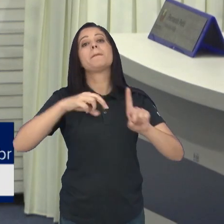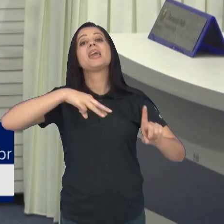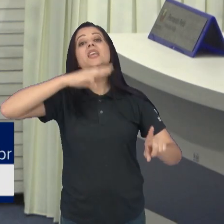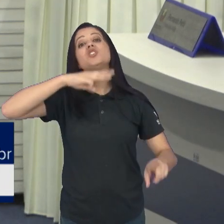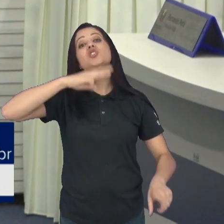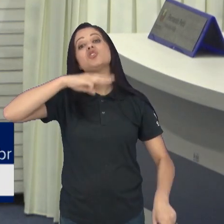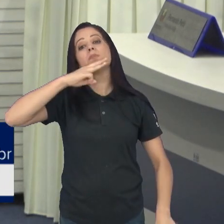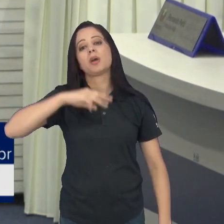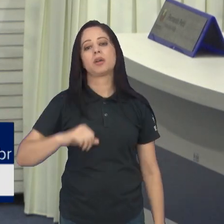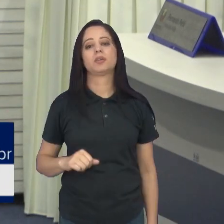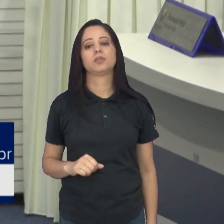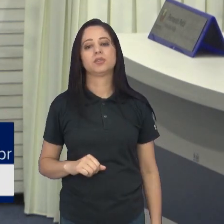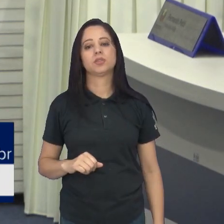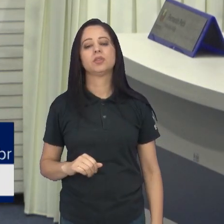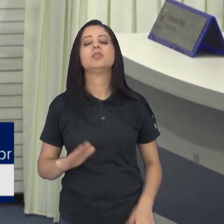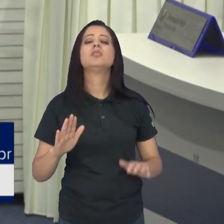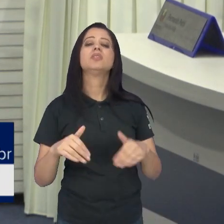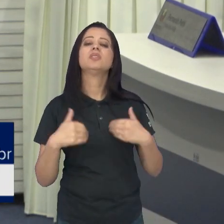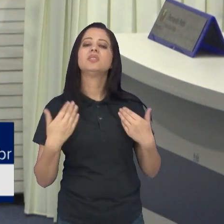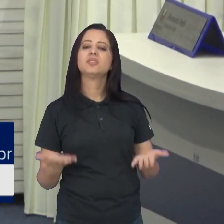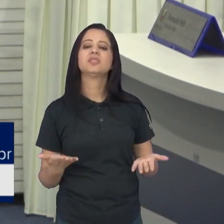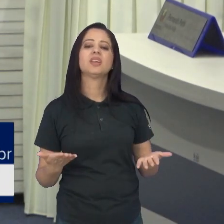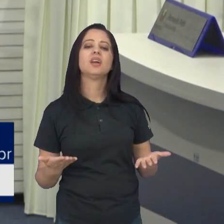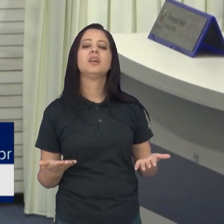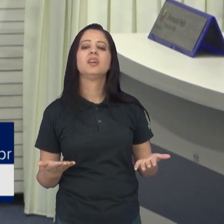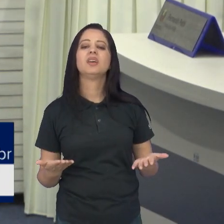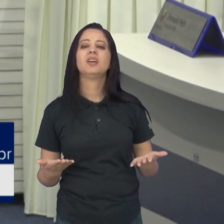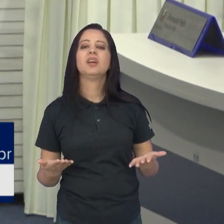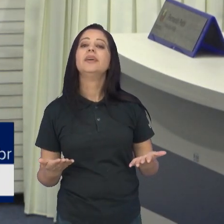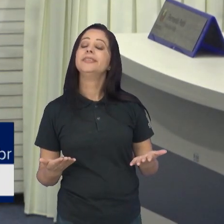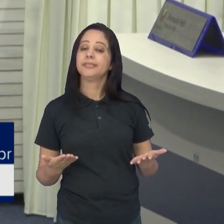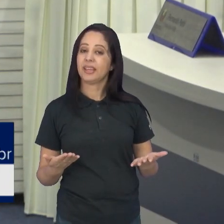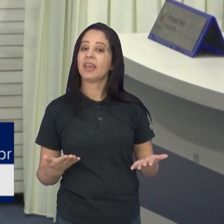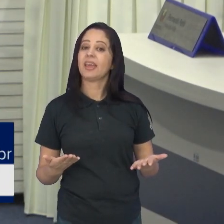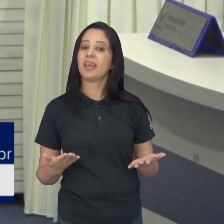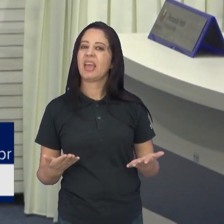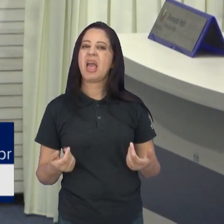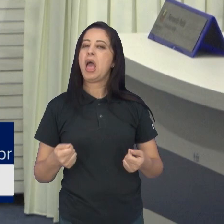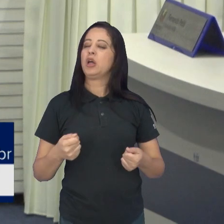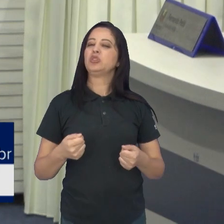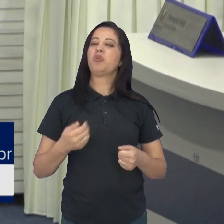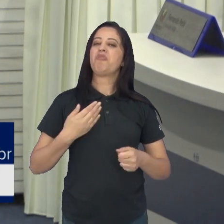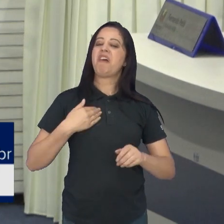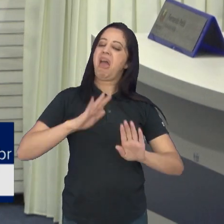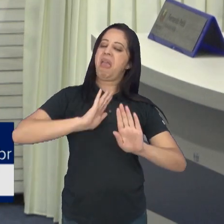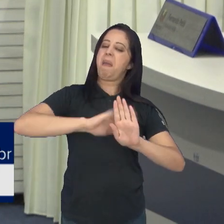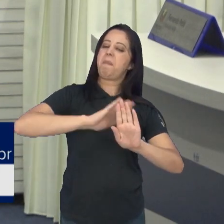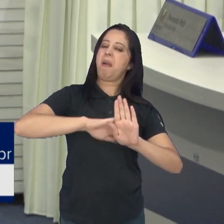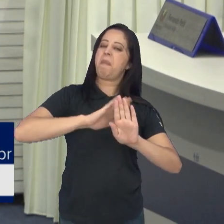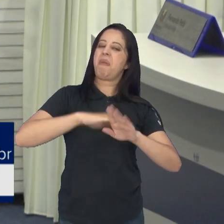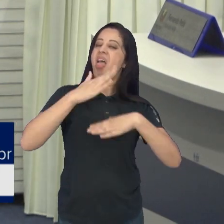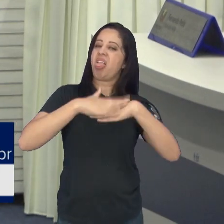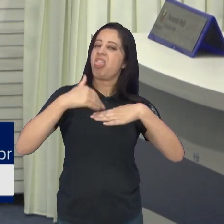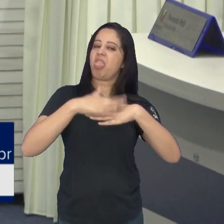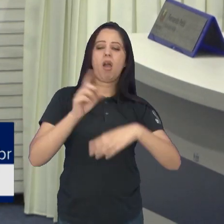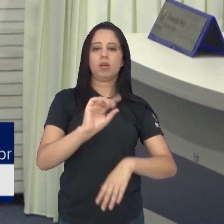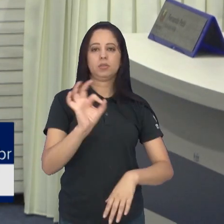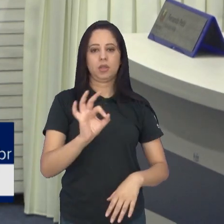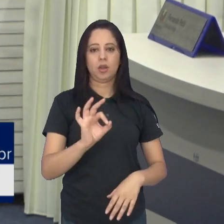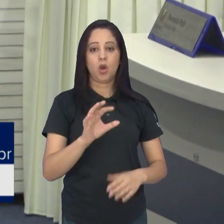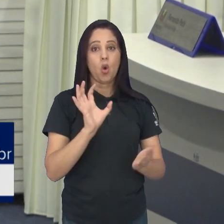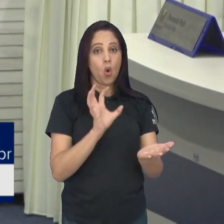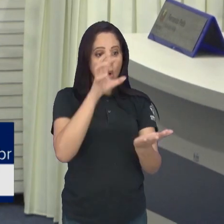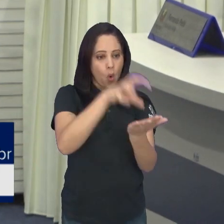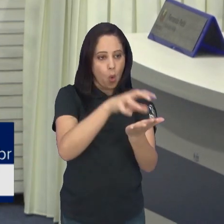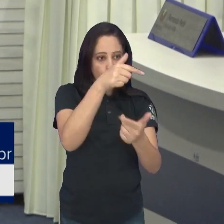a denúncia aqui. Então, não vamos minimizar os erros. Vamos ser justos. O trabalho do fundo é o trabalho do